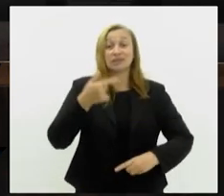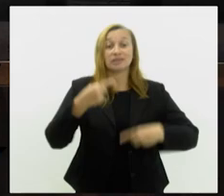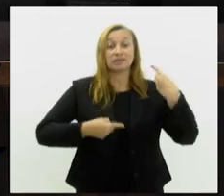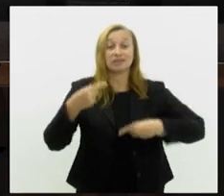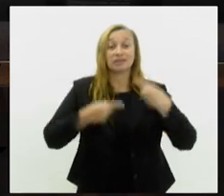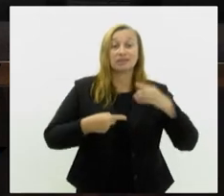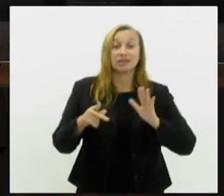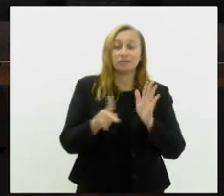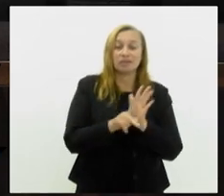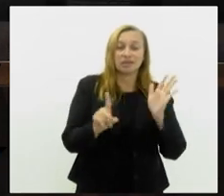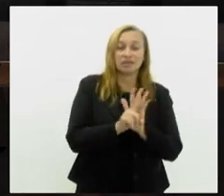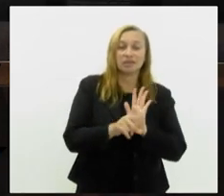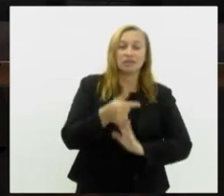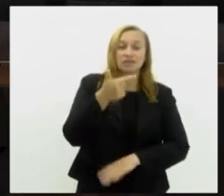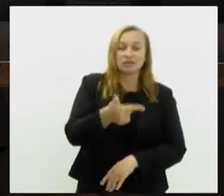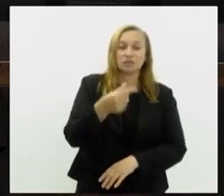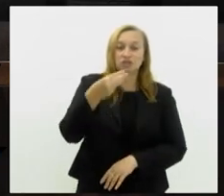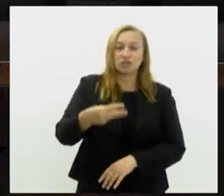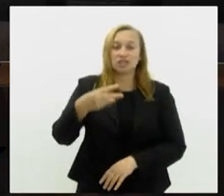discussão, projeto de lei número